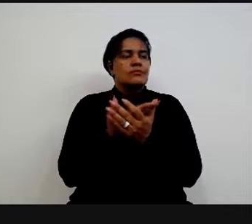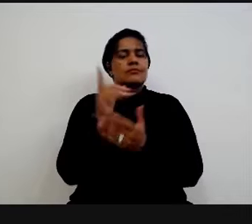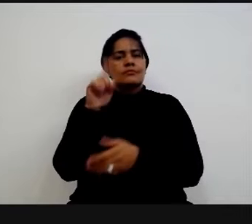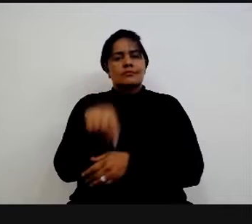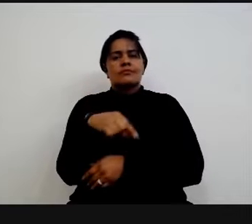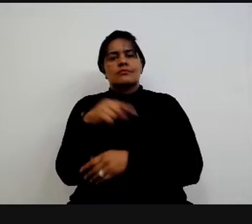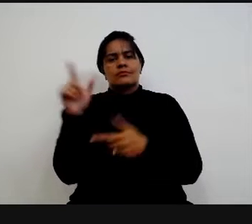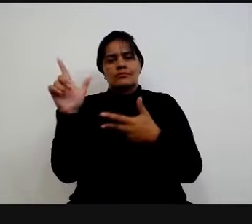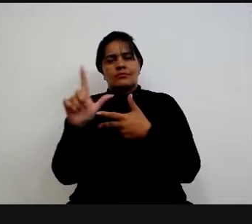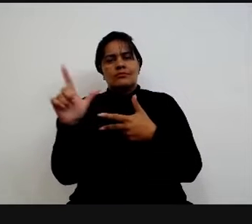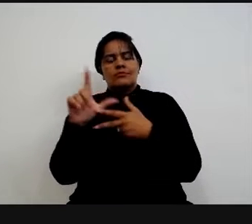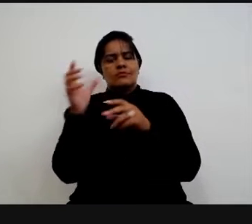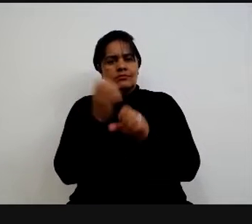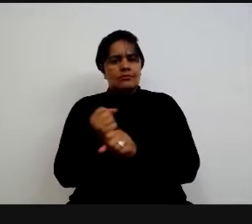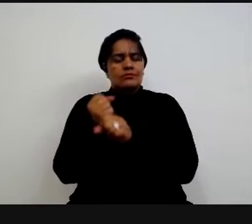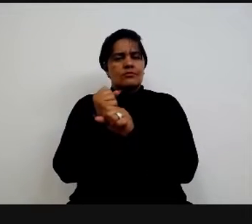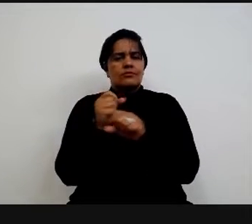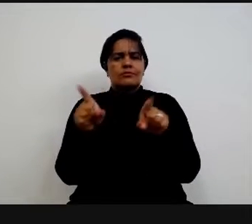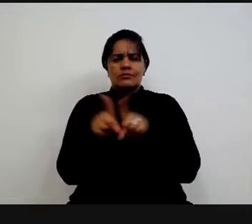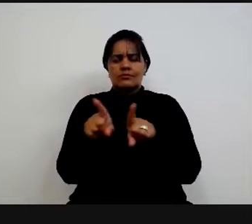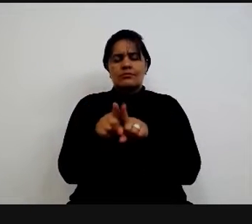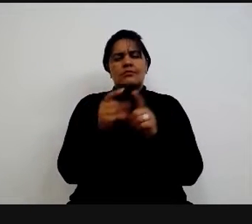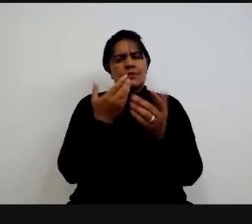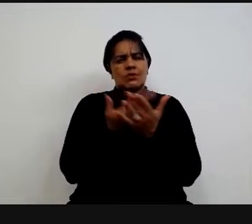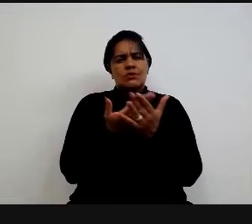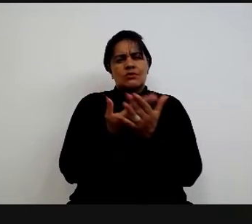escolas de legislativo de contas e as escolas